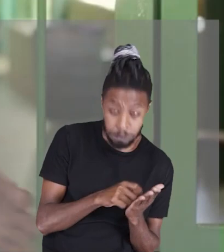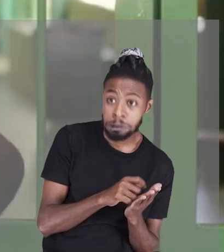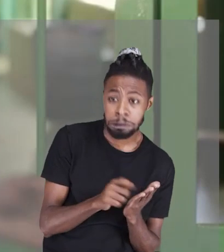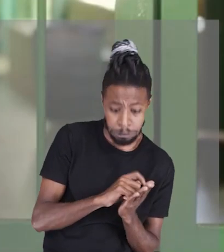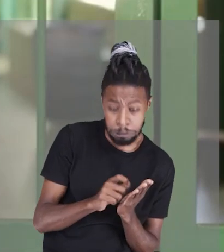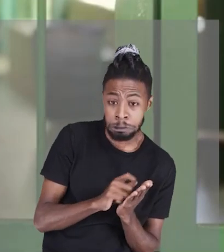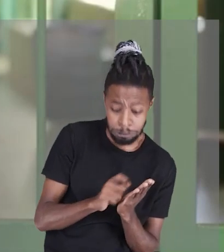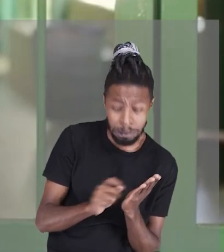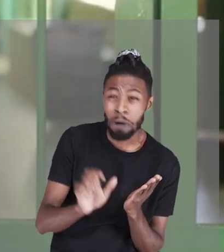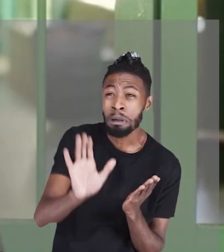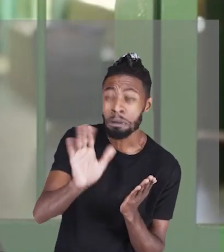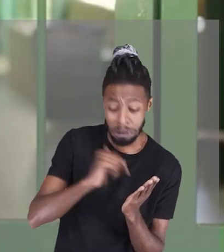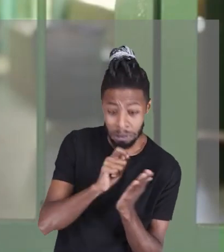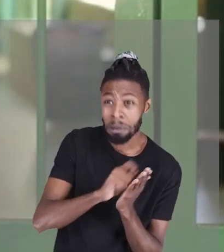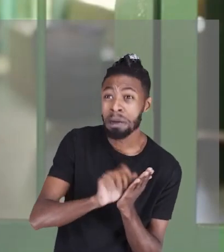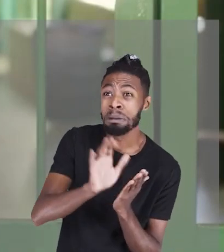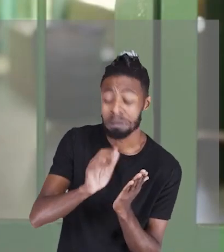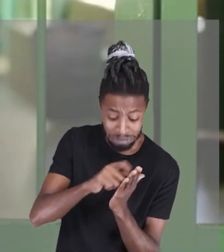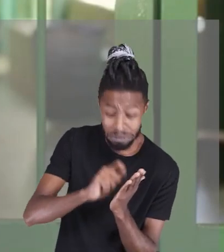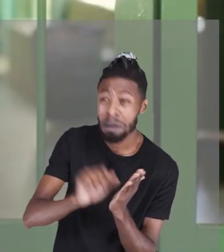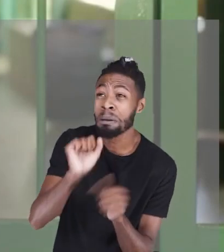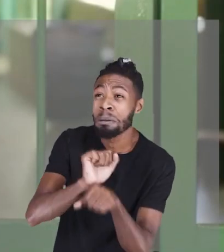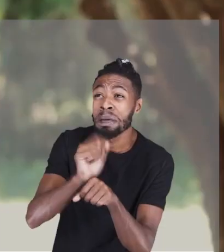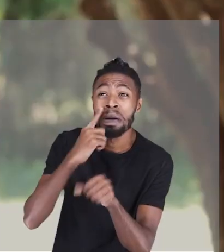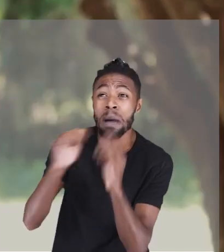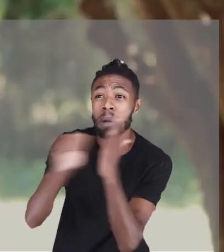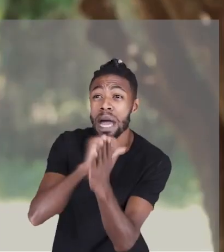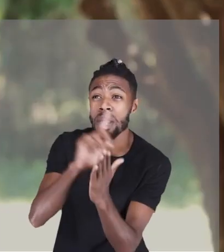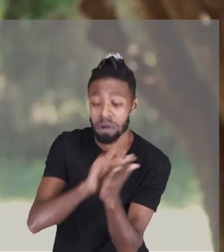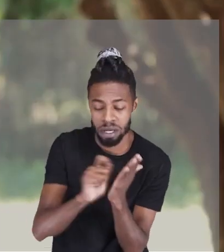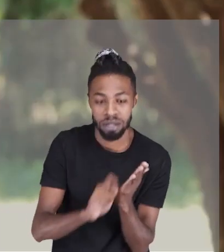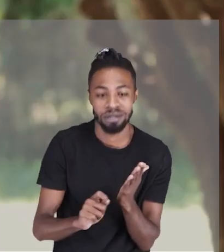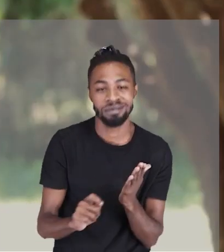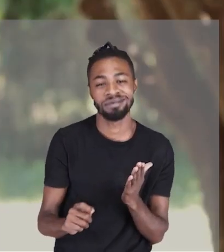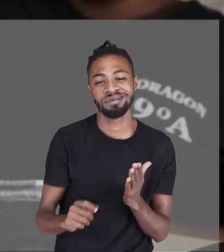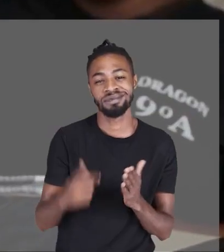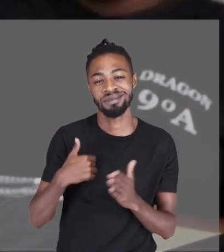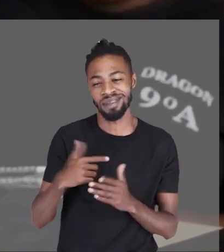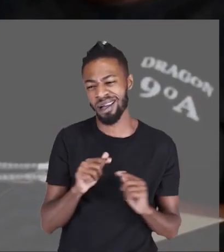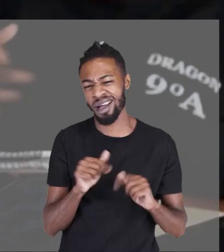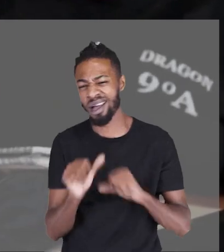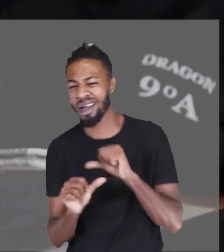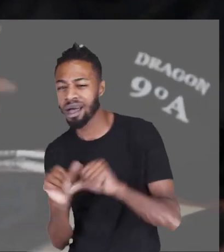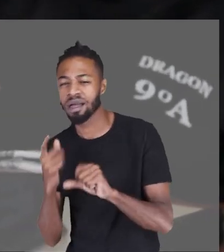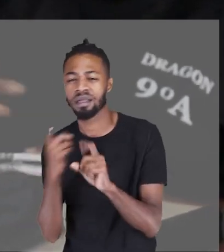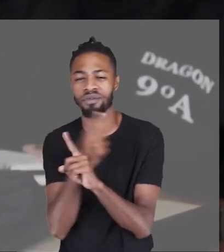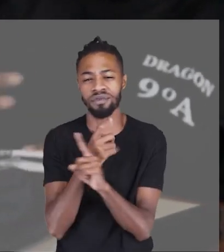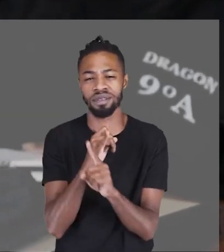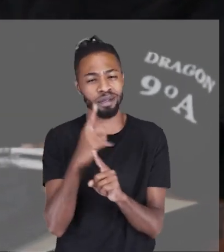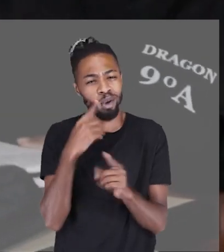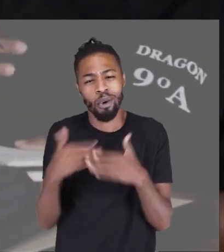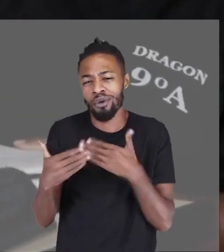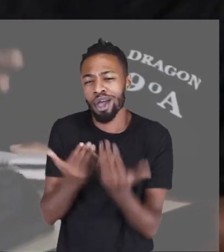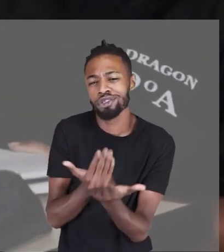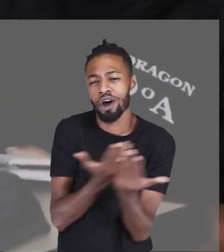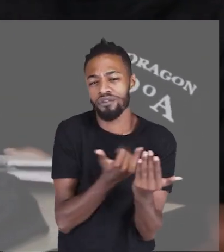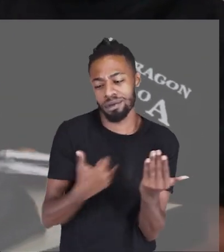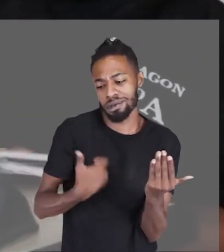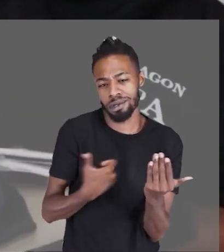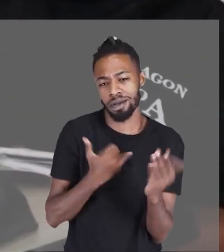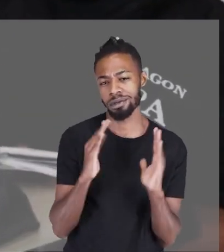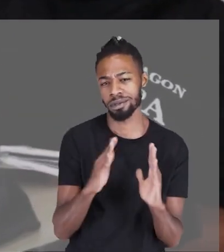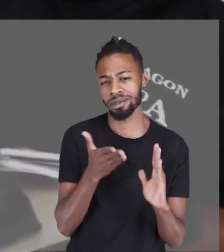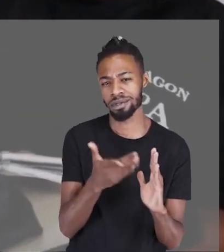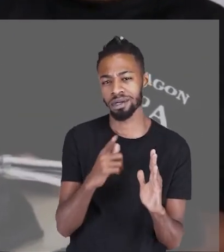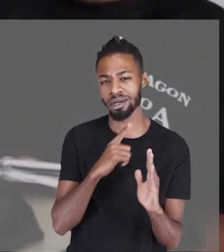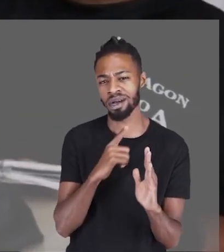lição. Antes era mais tranquilo. É também nessa transição que o jovem está entrando na adolescência e qualquer